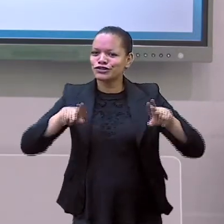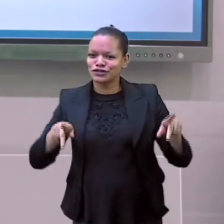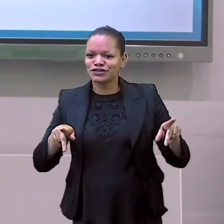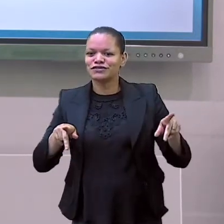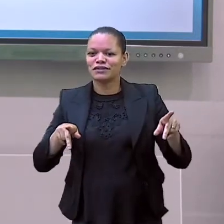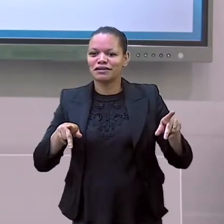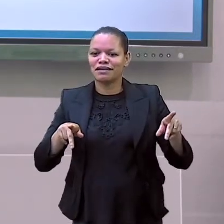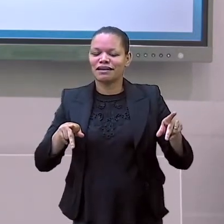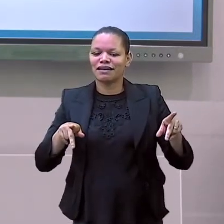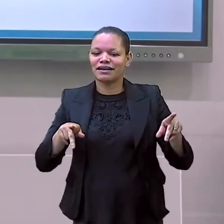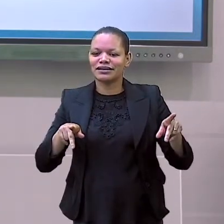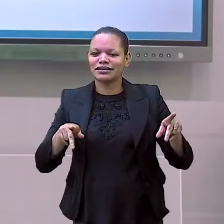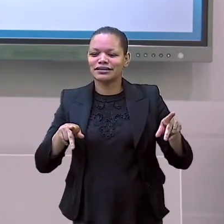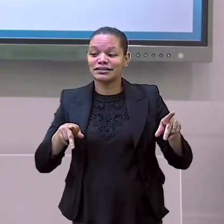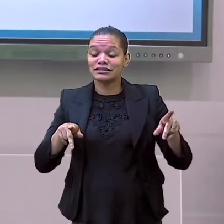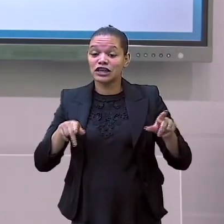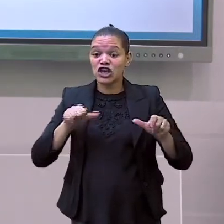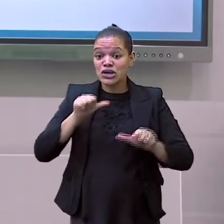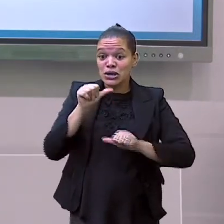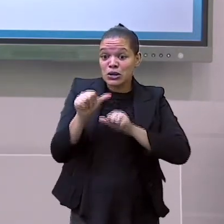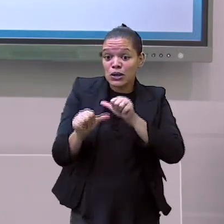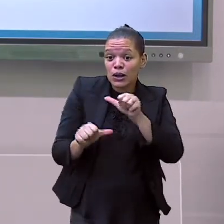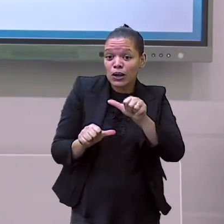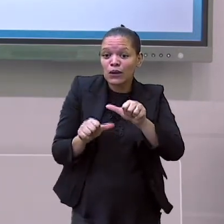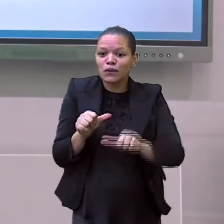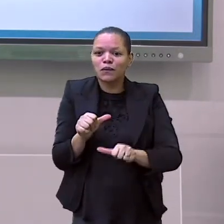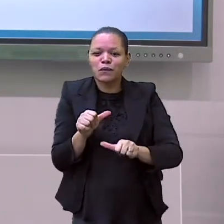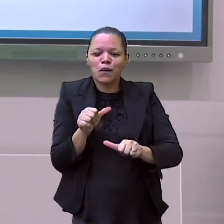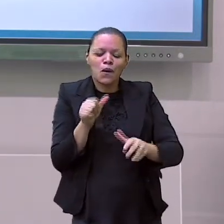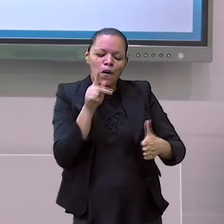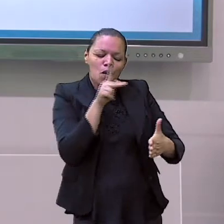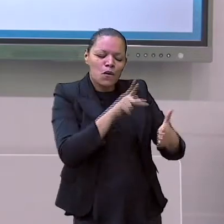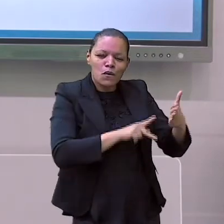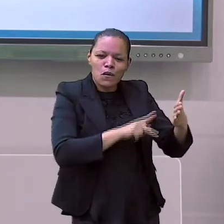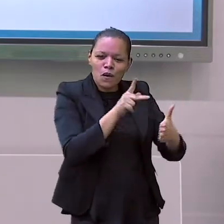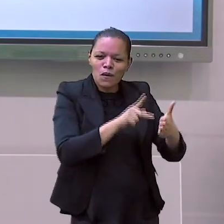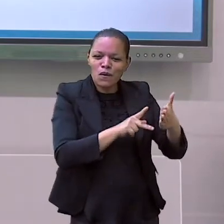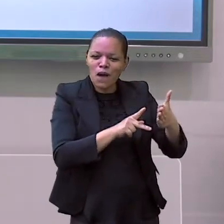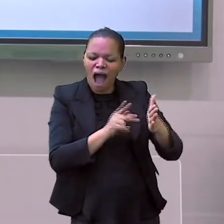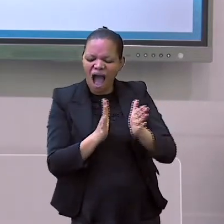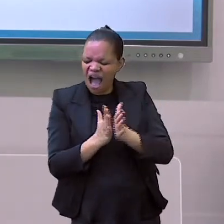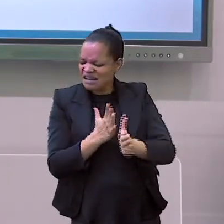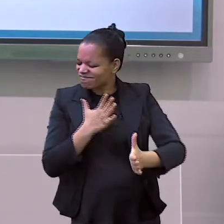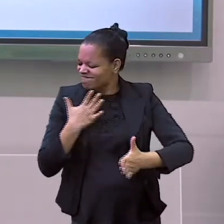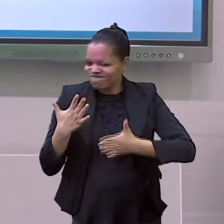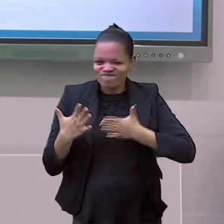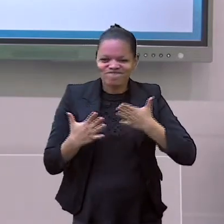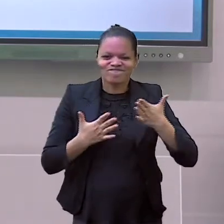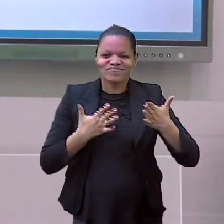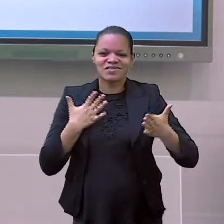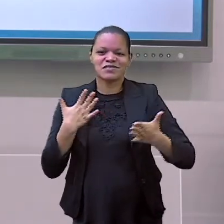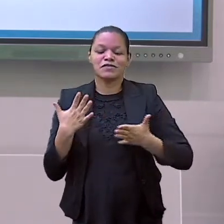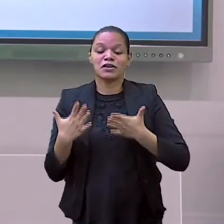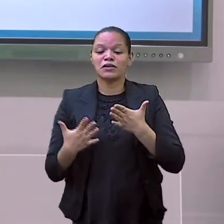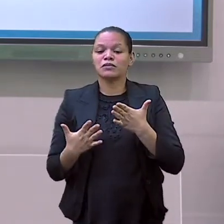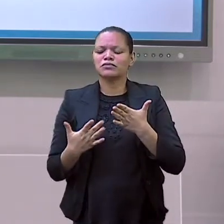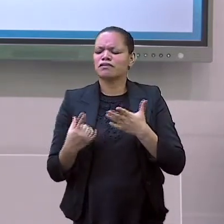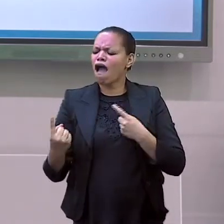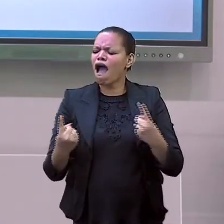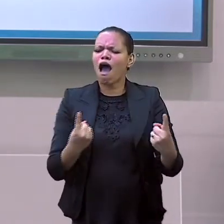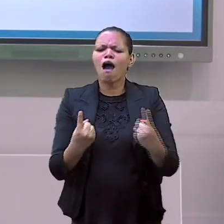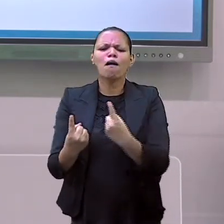fique fantástico, porque essa questão da particularidade é muito interessante. Cada pessoa